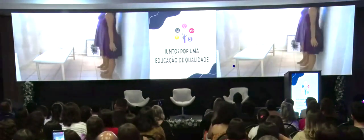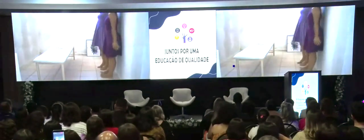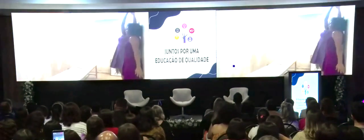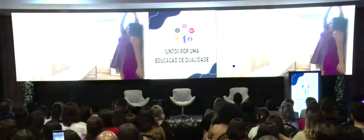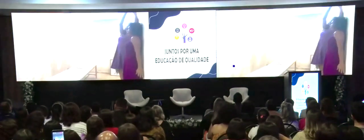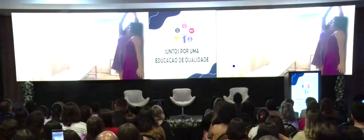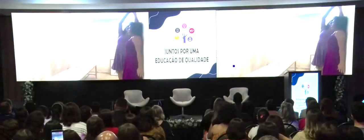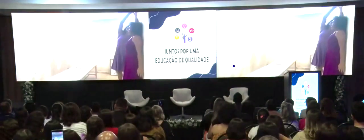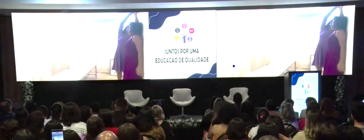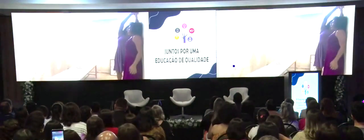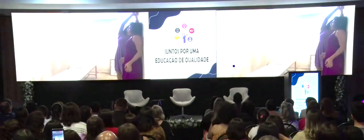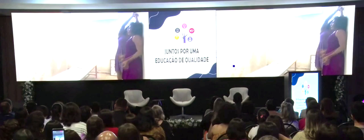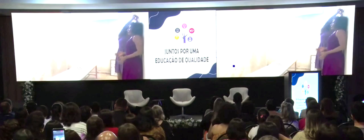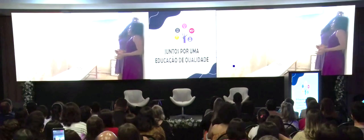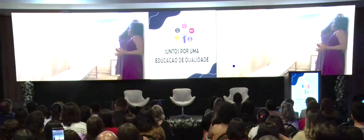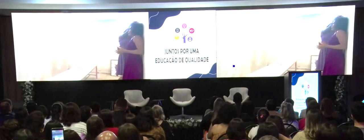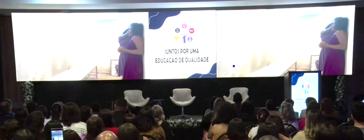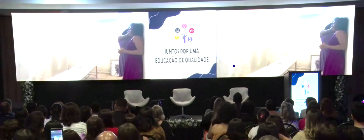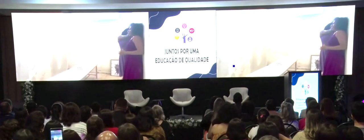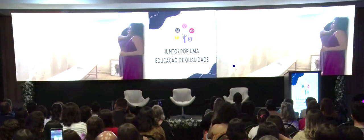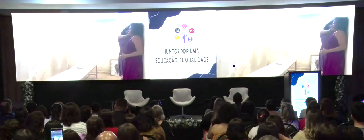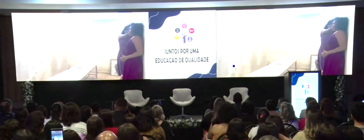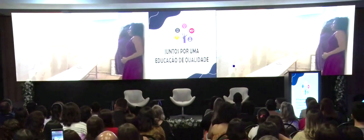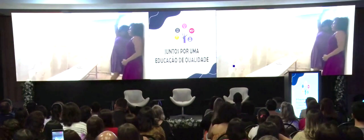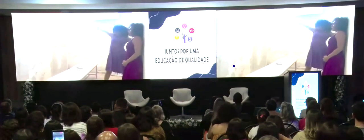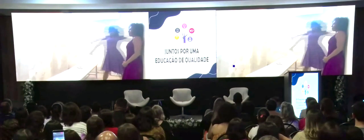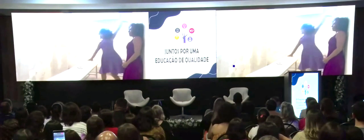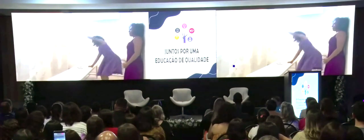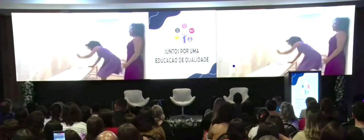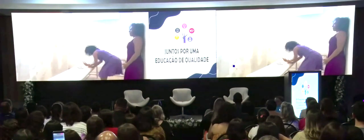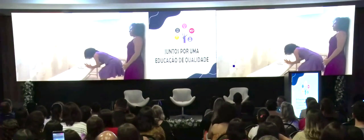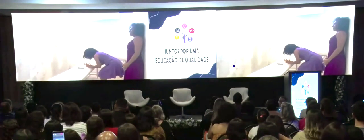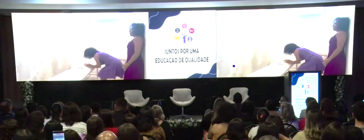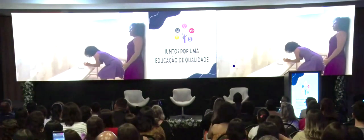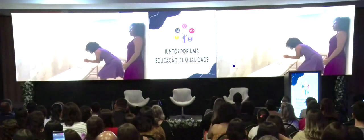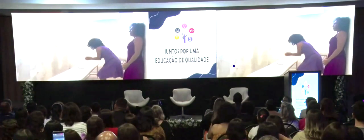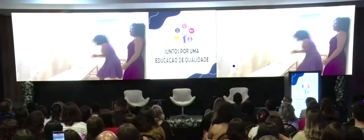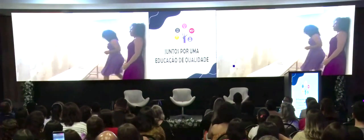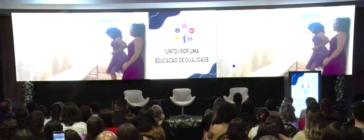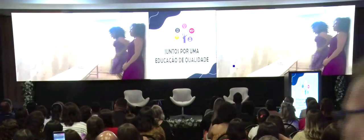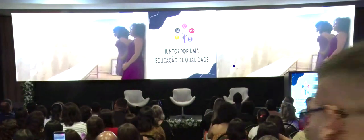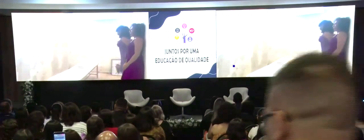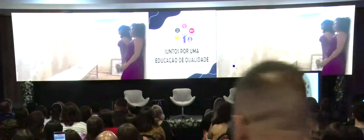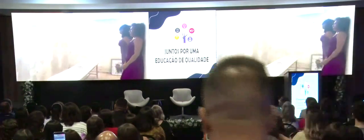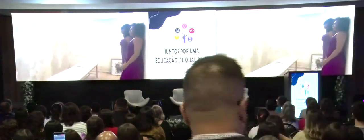de mágoa, um olhar felino diante do algoz.